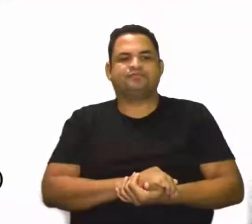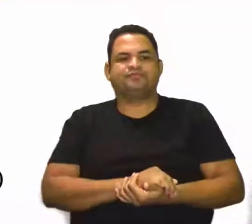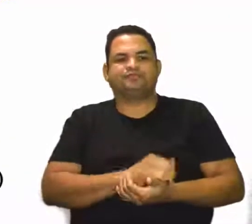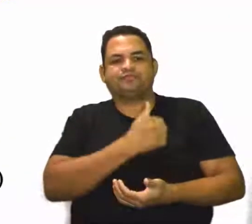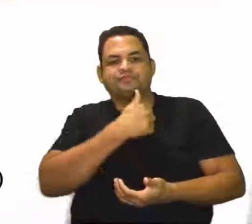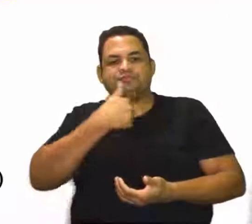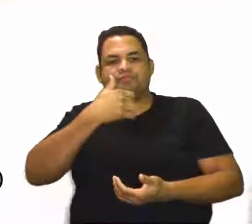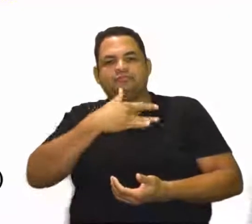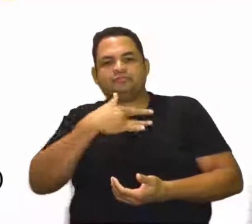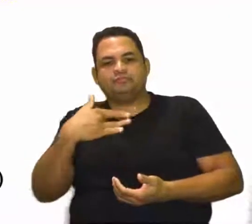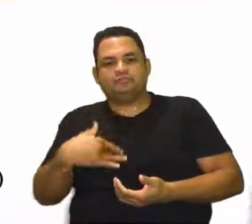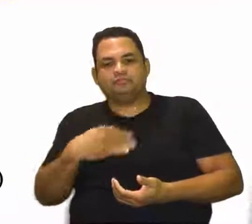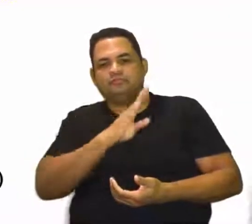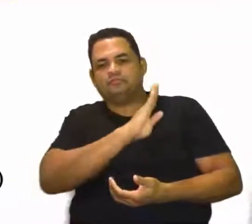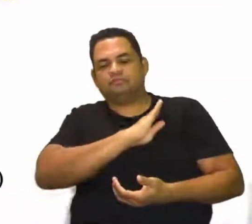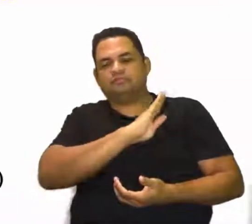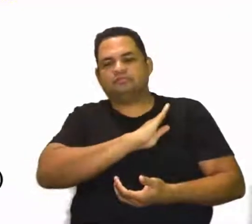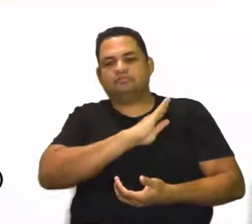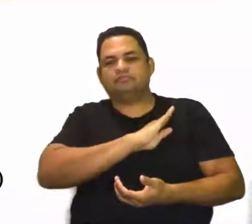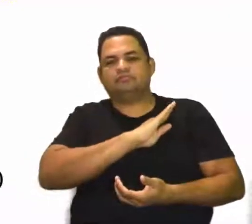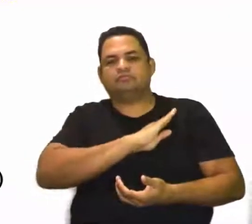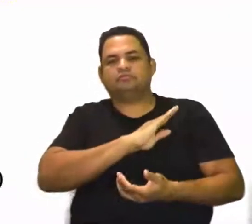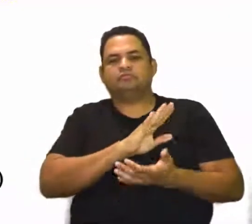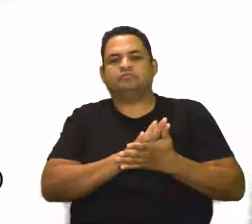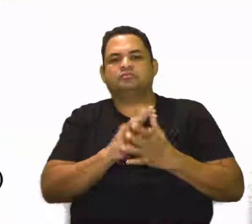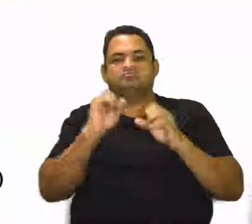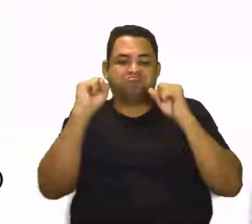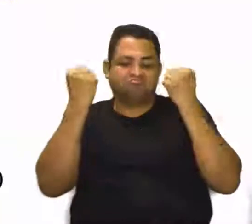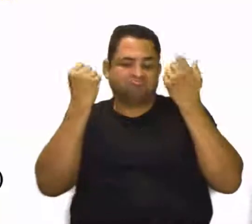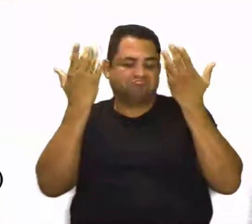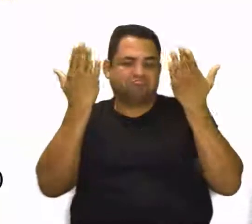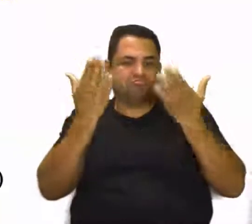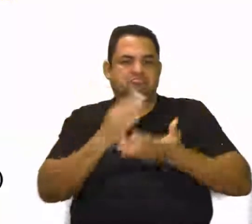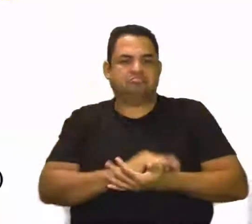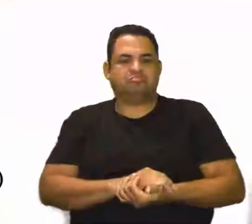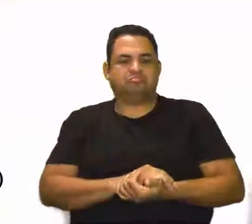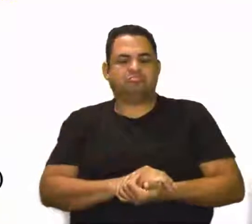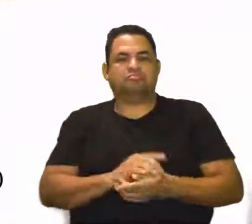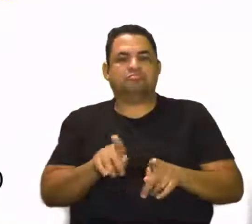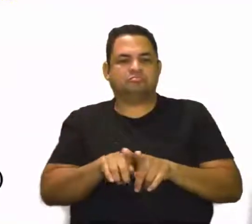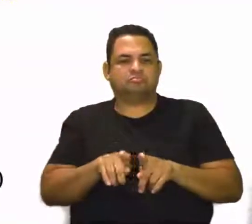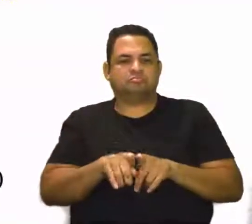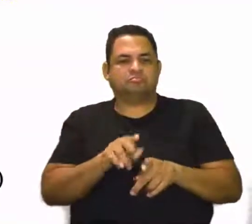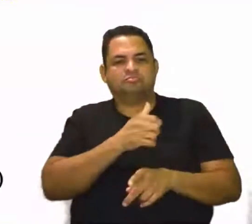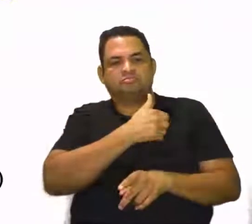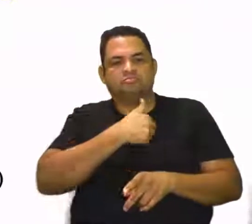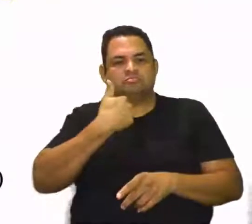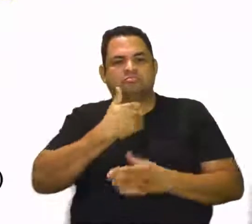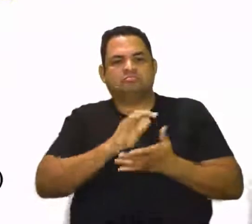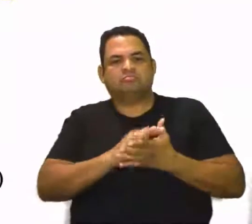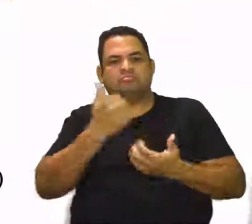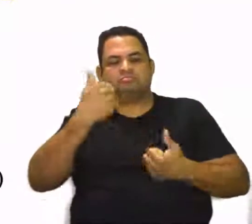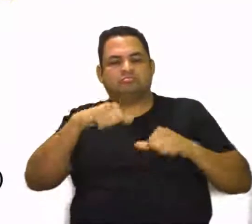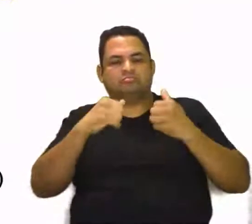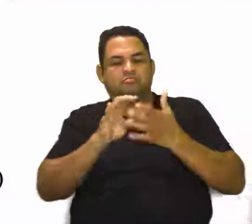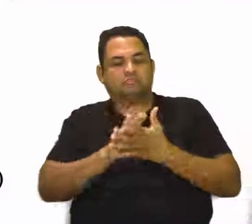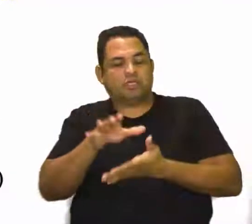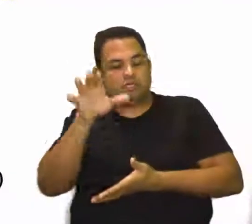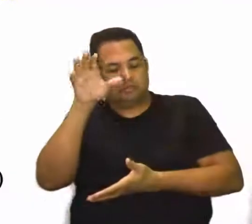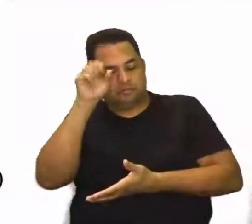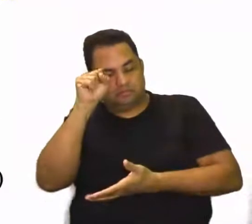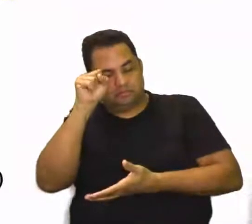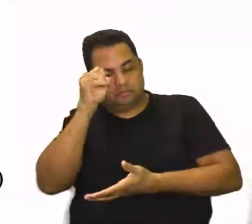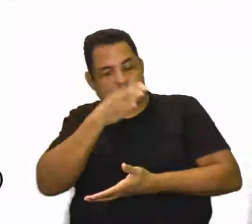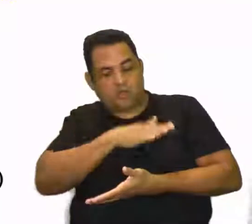Vai melhorar a saúde do coração e a condição física. Também vai melhorar a qualidade do sono da